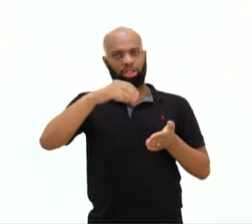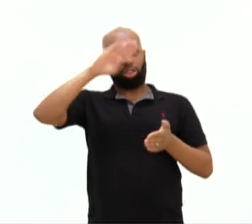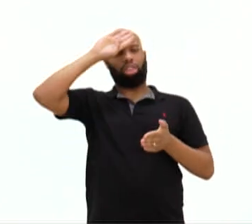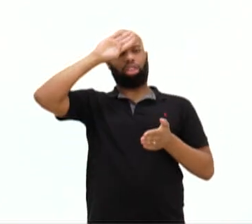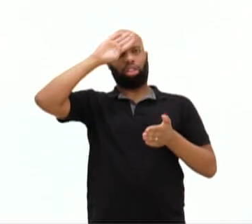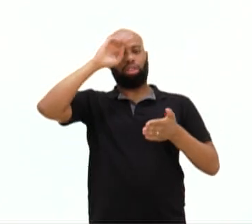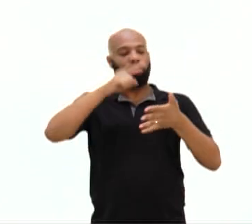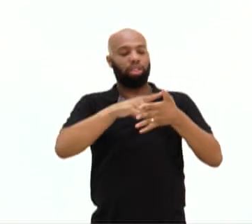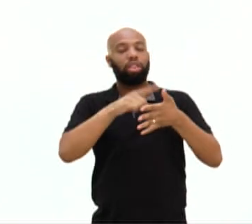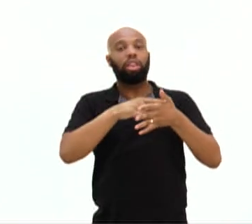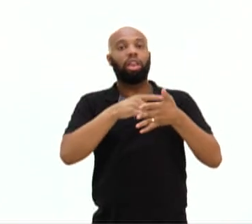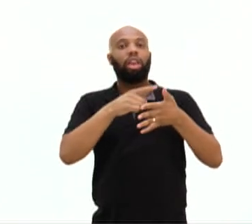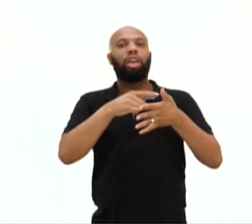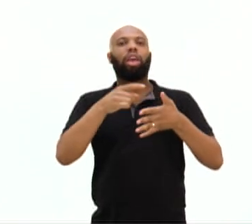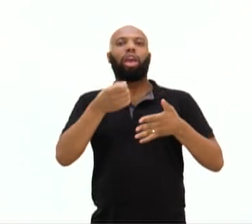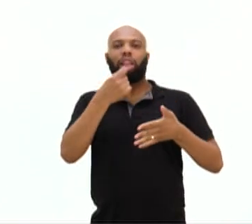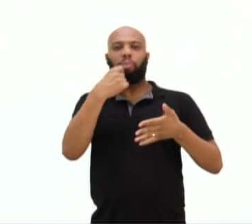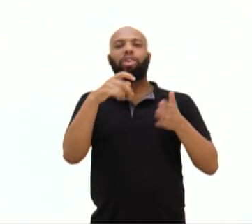anticoagulantes?